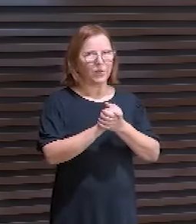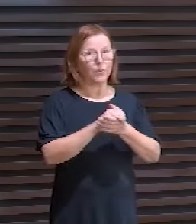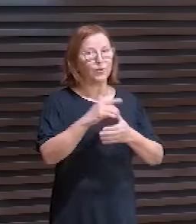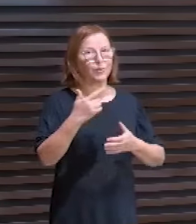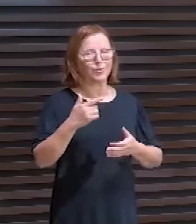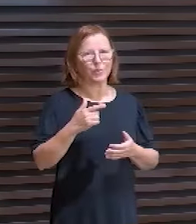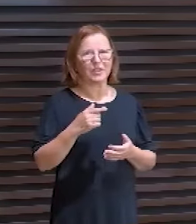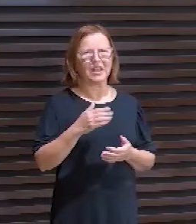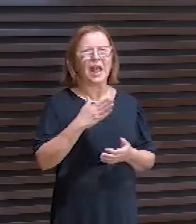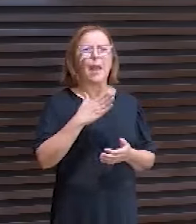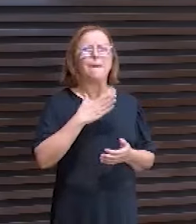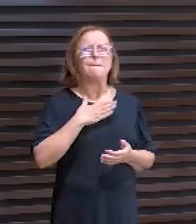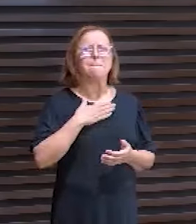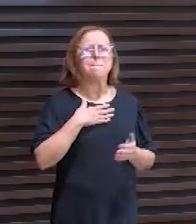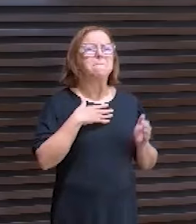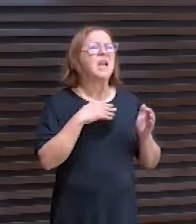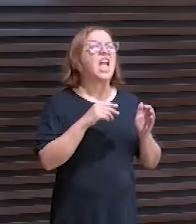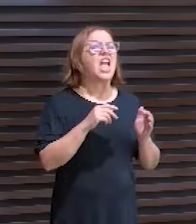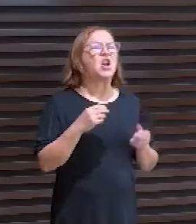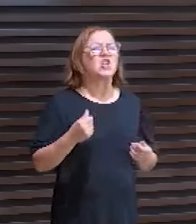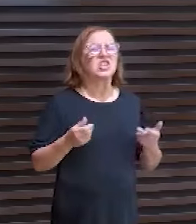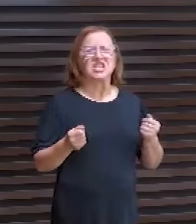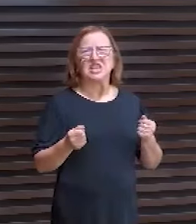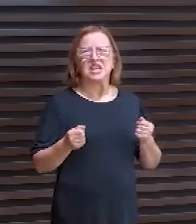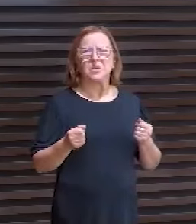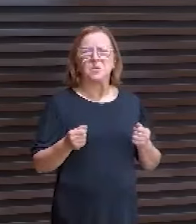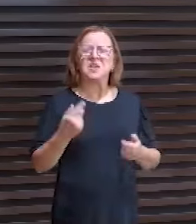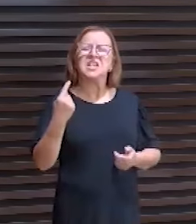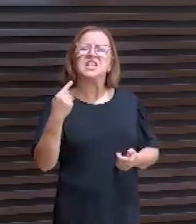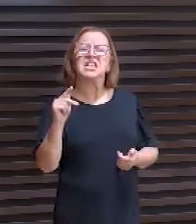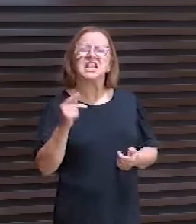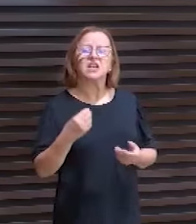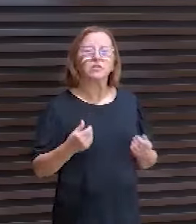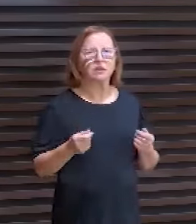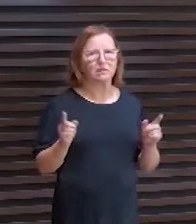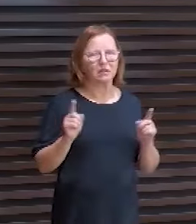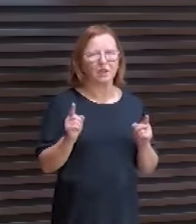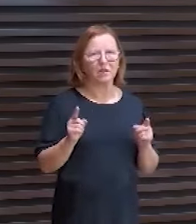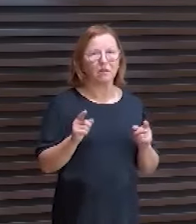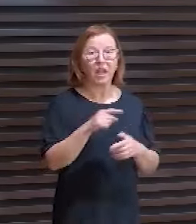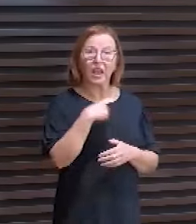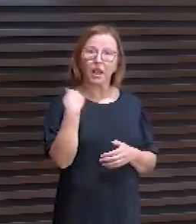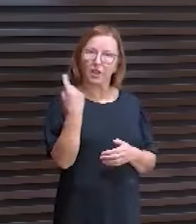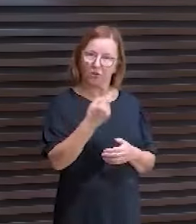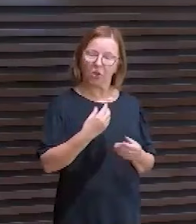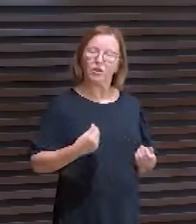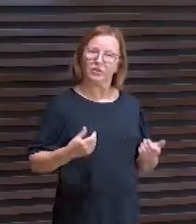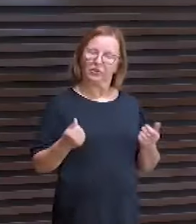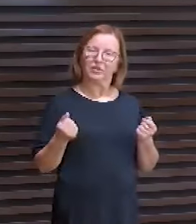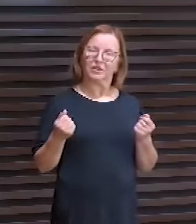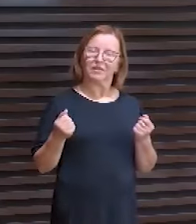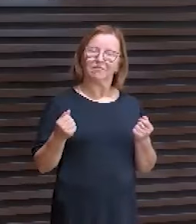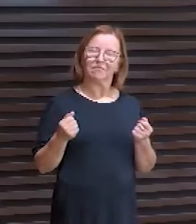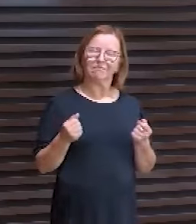meu exatamente Exatamente exatamente